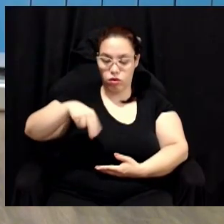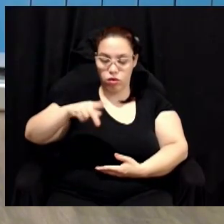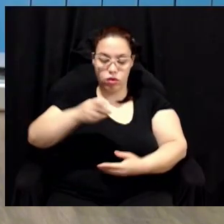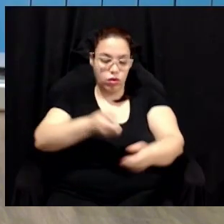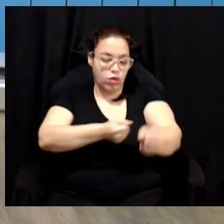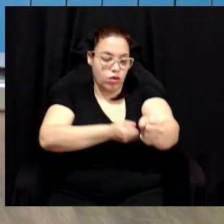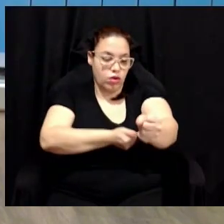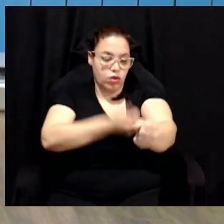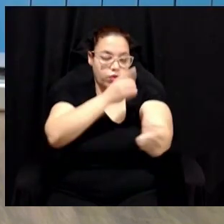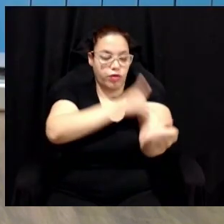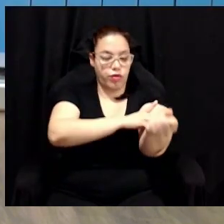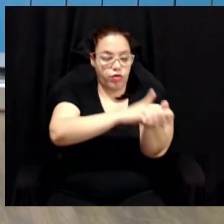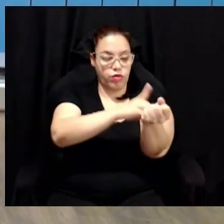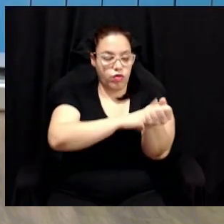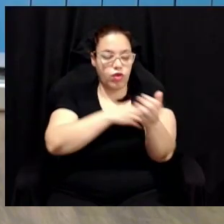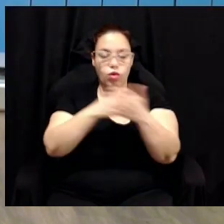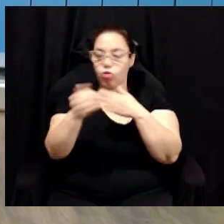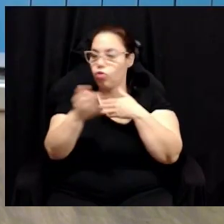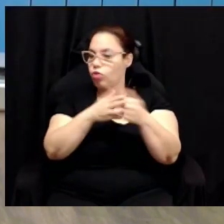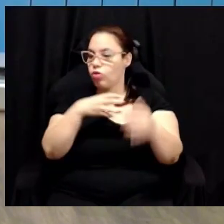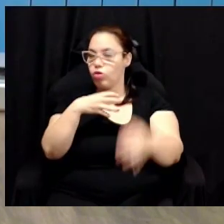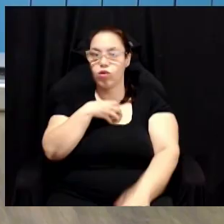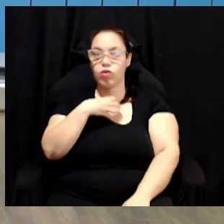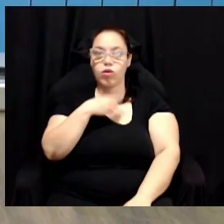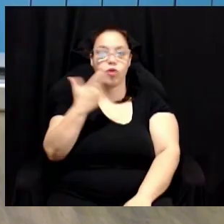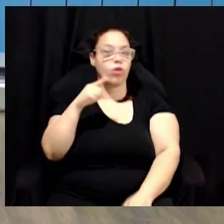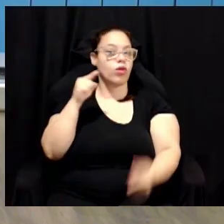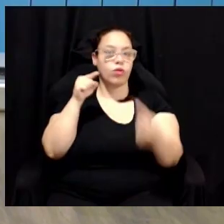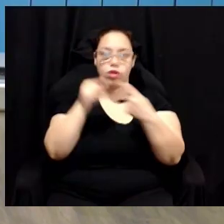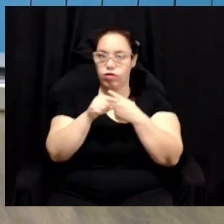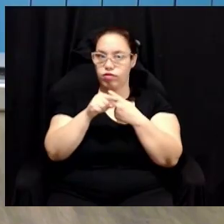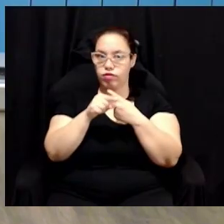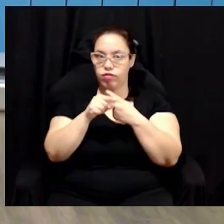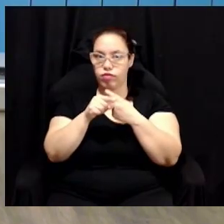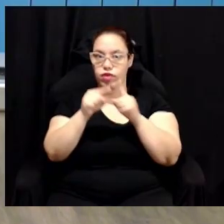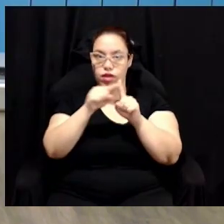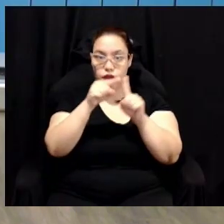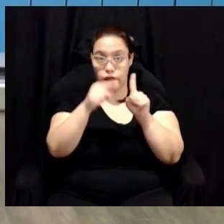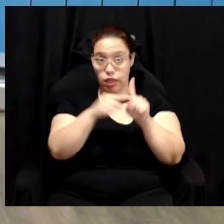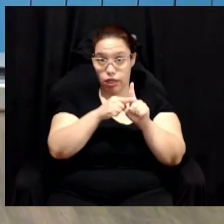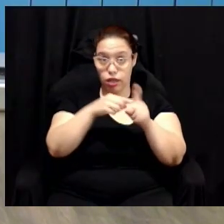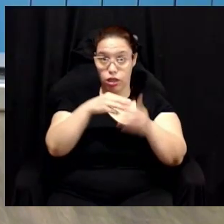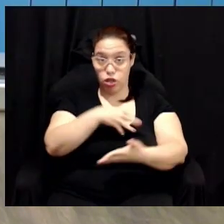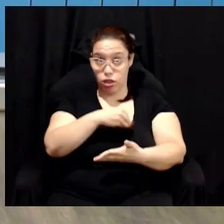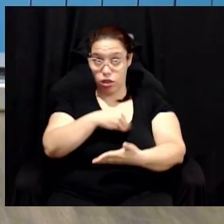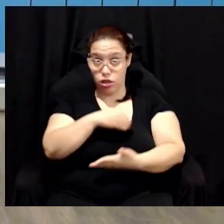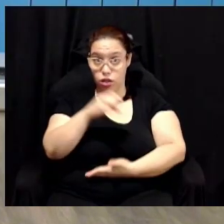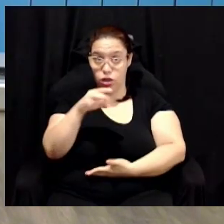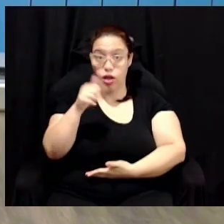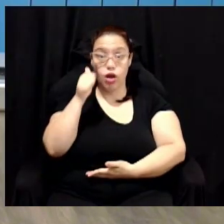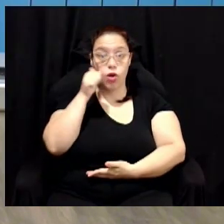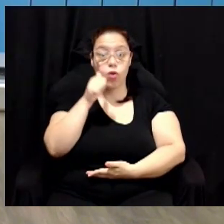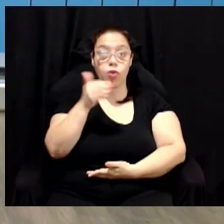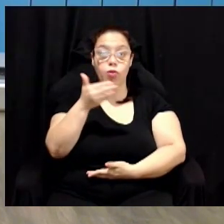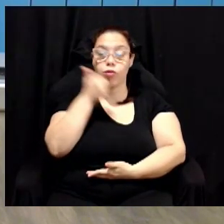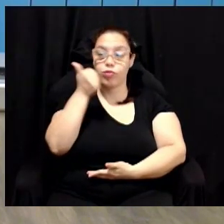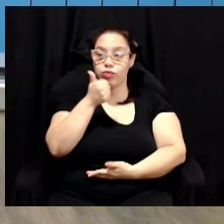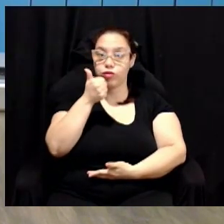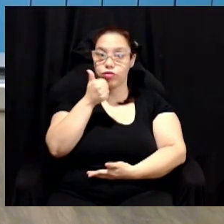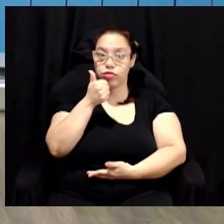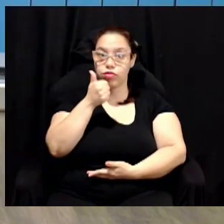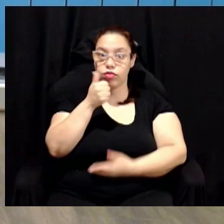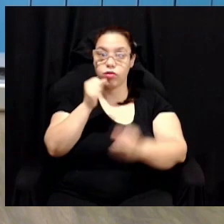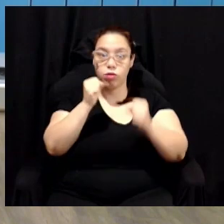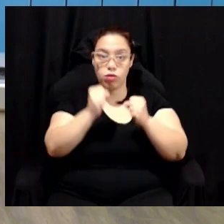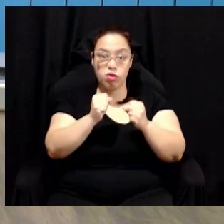alta, diabetes, qualquer outro sintoma, ele não tem contraindicação apenas em grávidas e lactantes, e isso que é o melhor. Shot também,